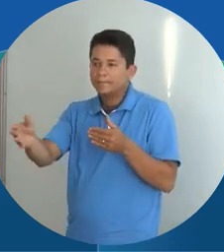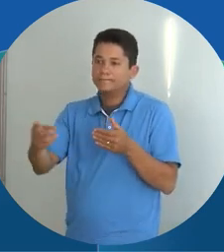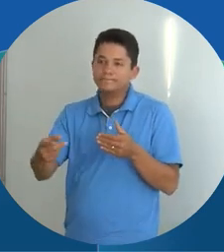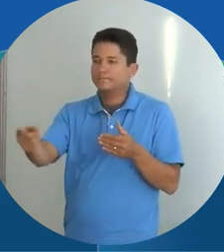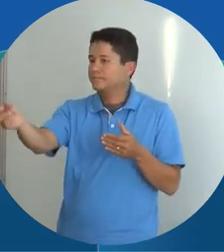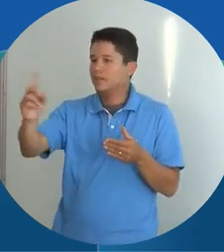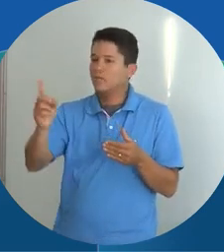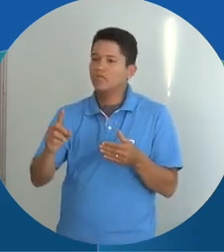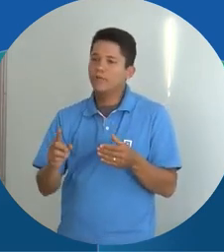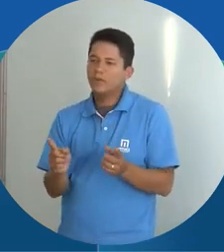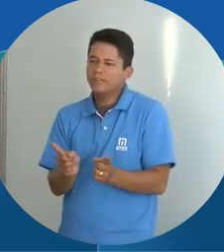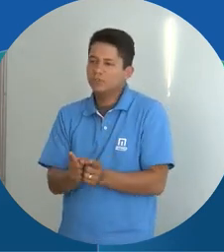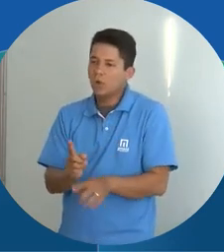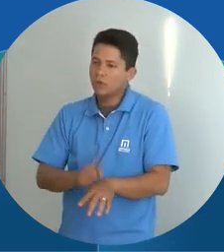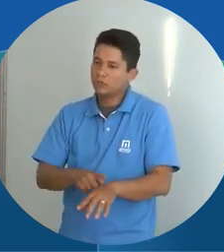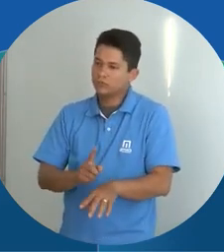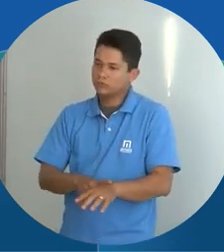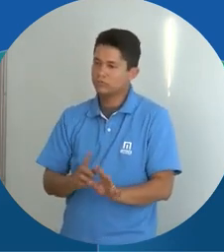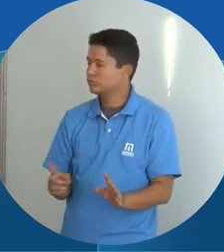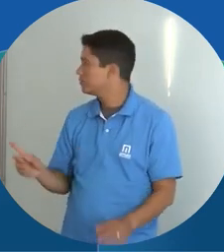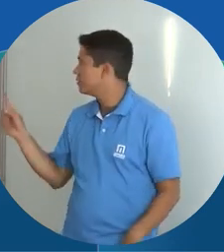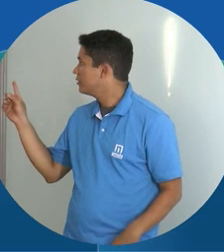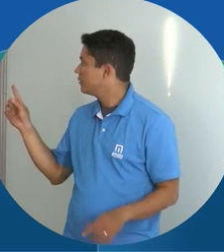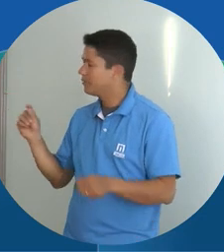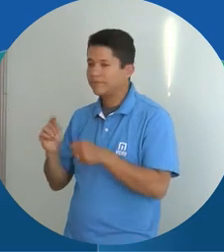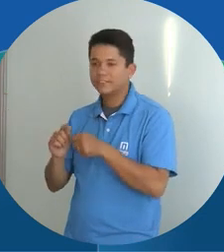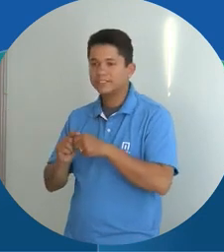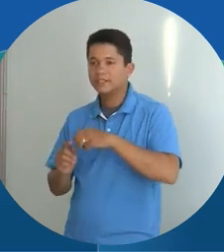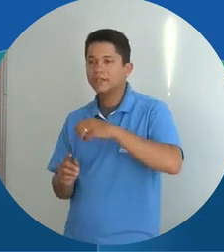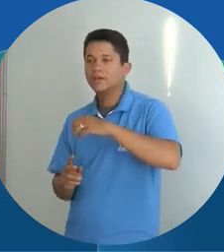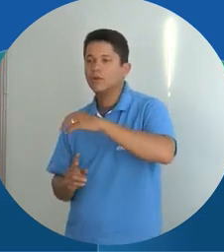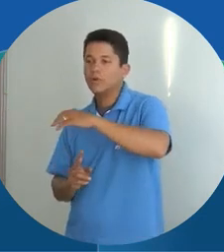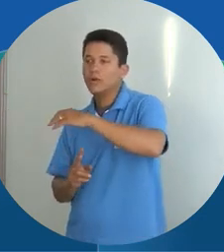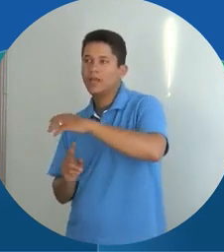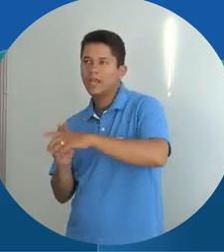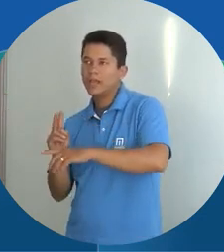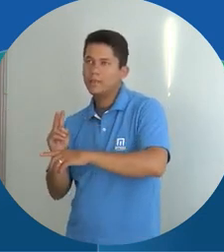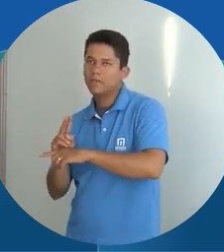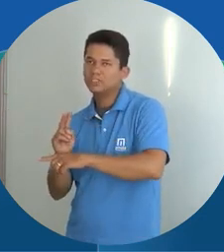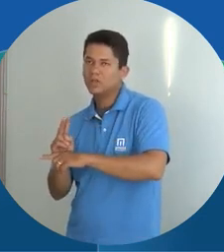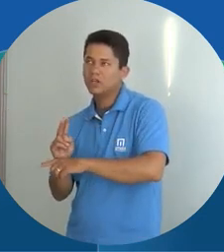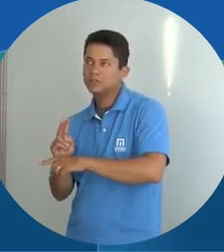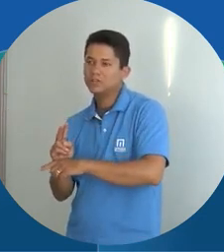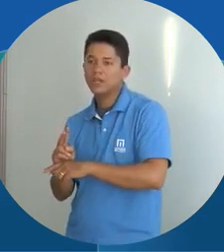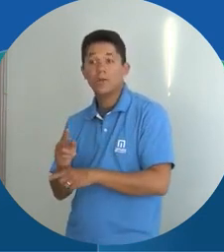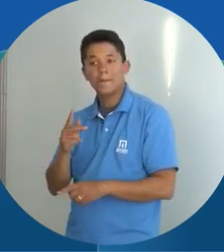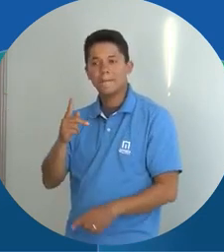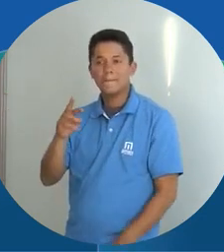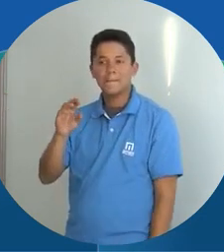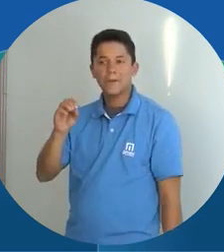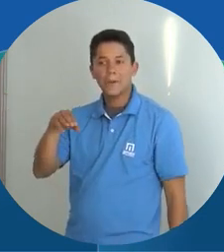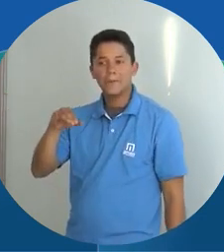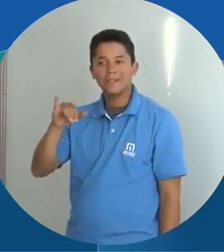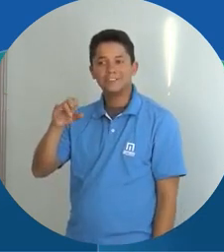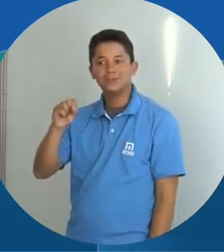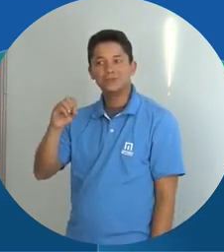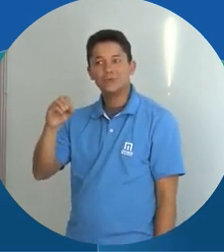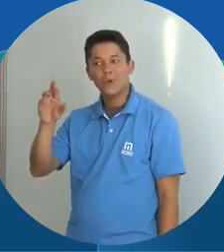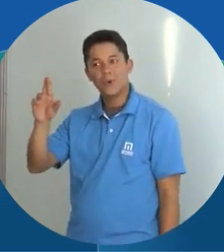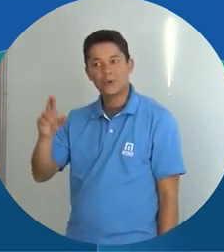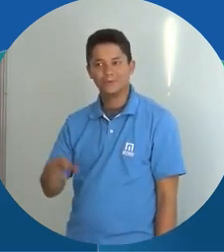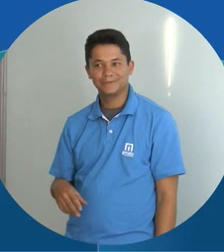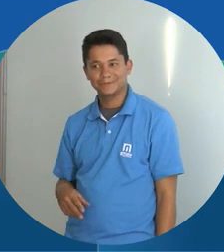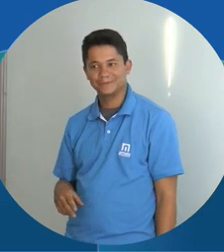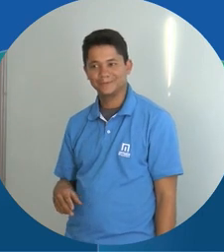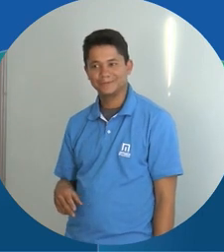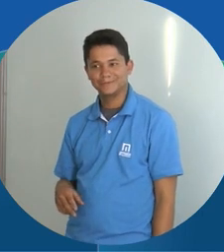colocar uma nova ponte rolante que ia ser substituída. Isso aí é lá em Juiz de